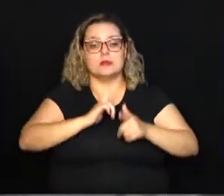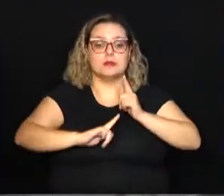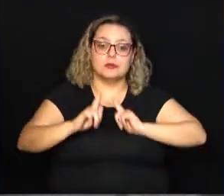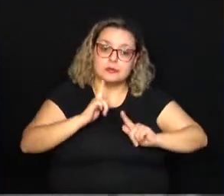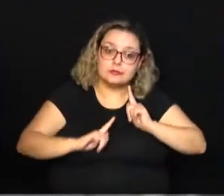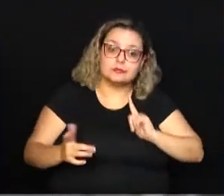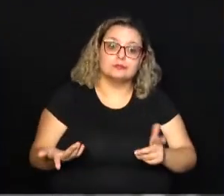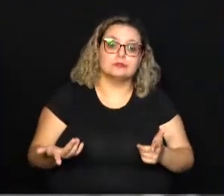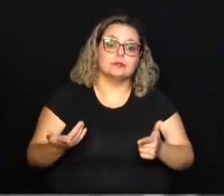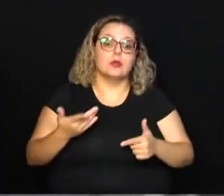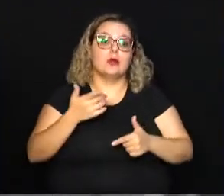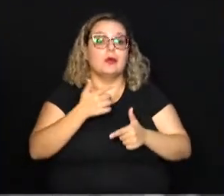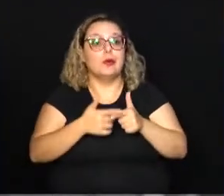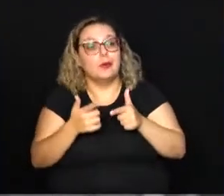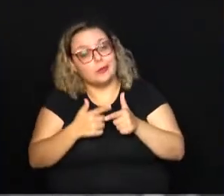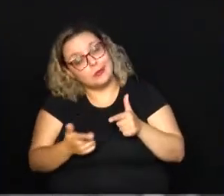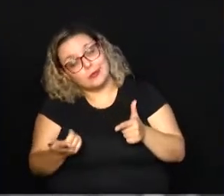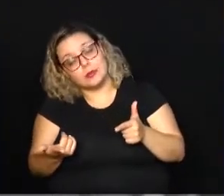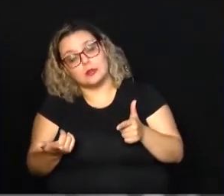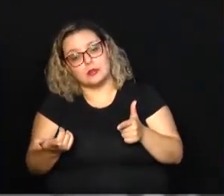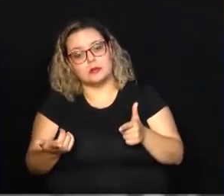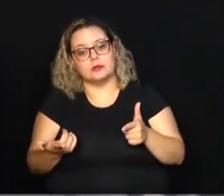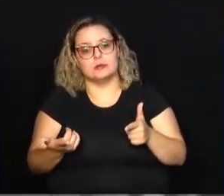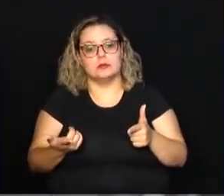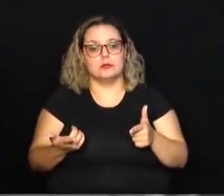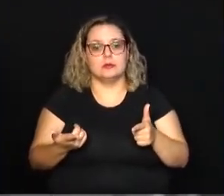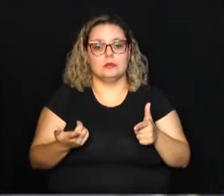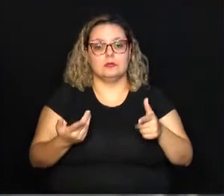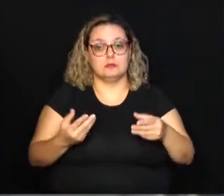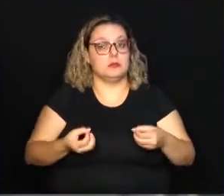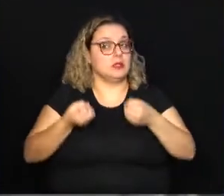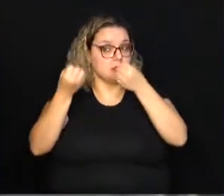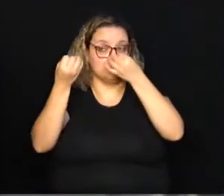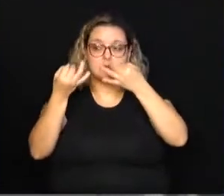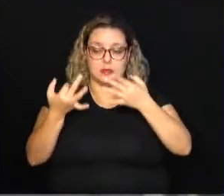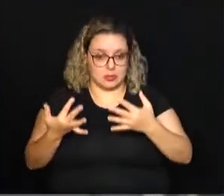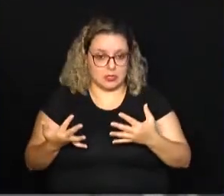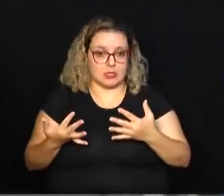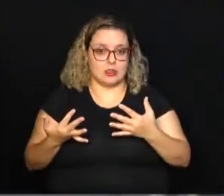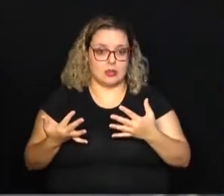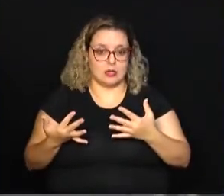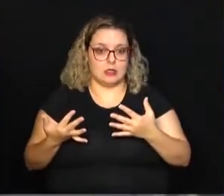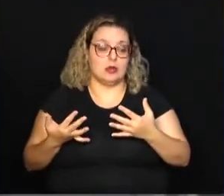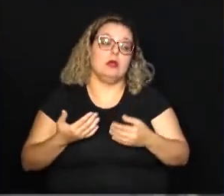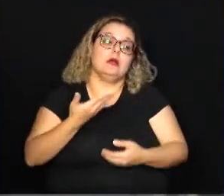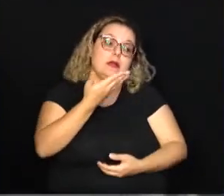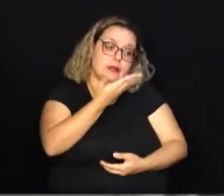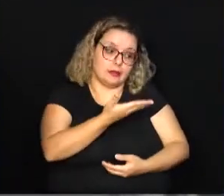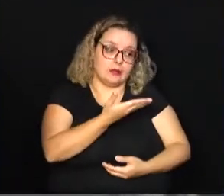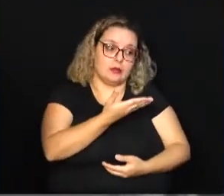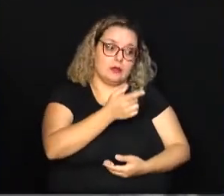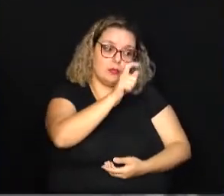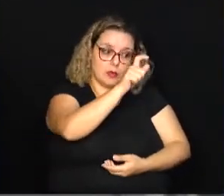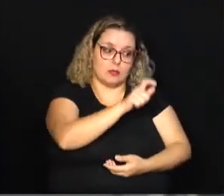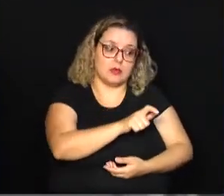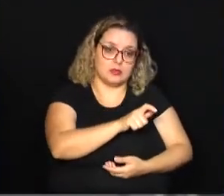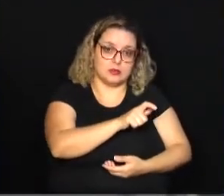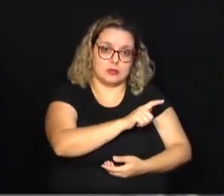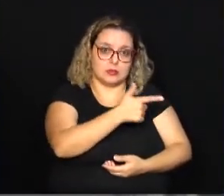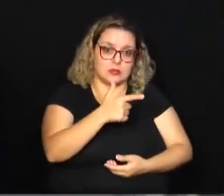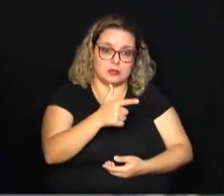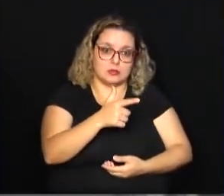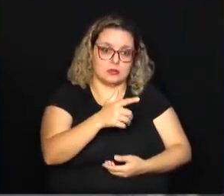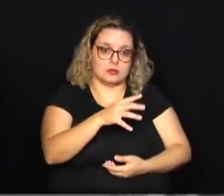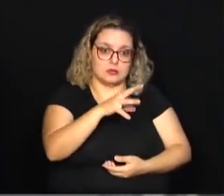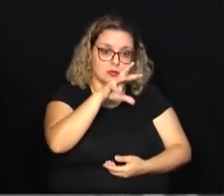acompanhando e entre prestar declarações e deixar alguém sem oxigênio, nós vamos correndo o risco aí, mas é